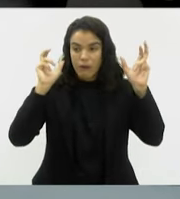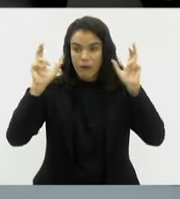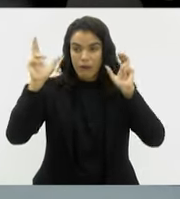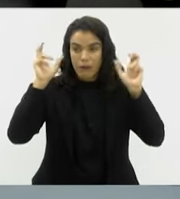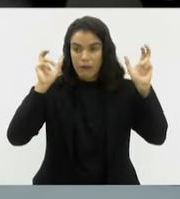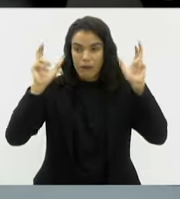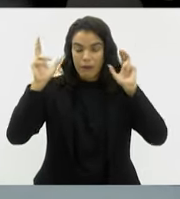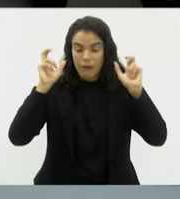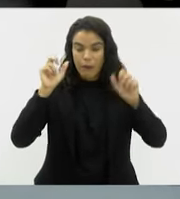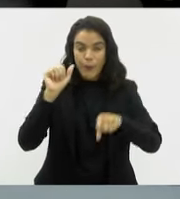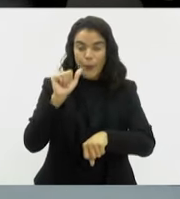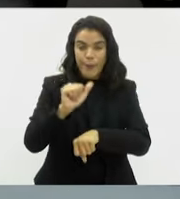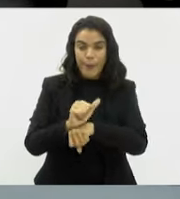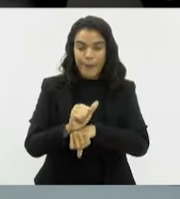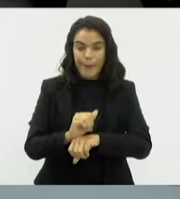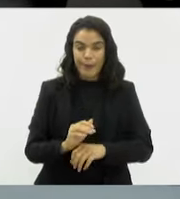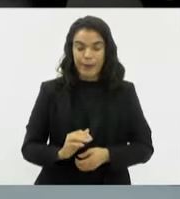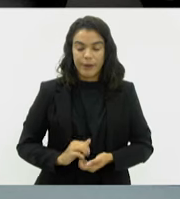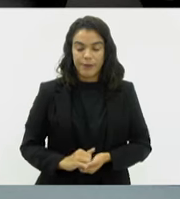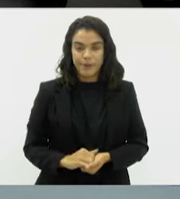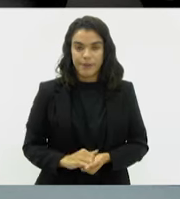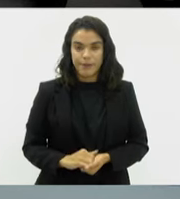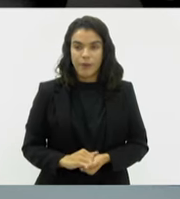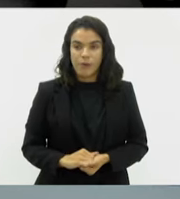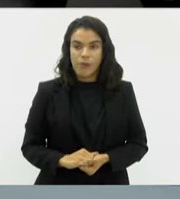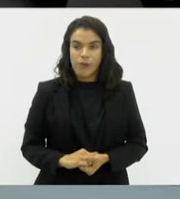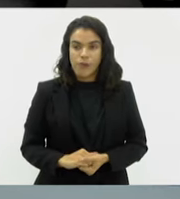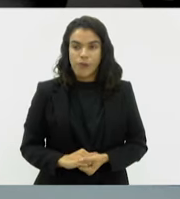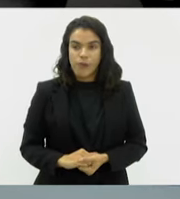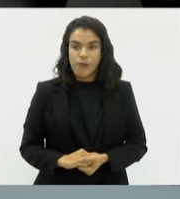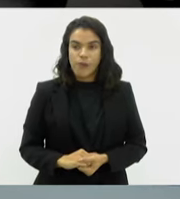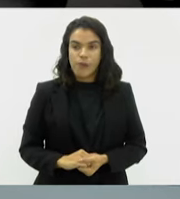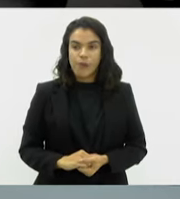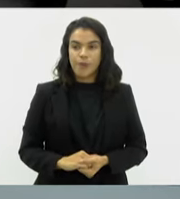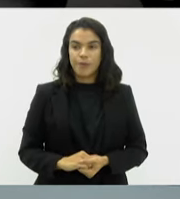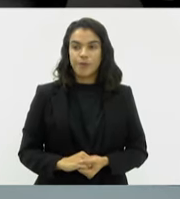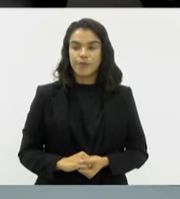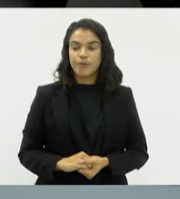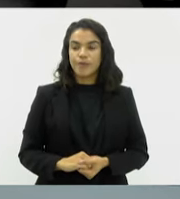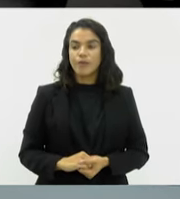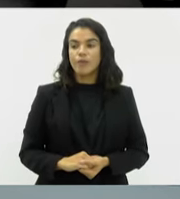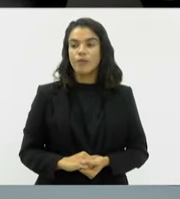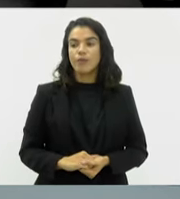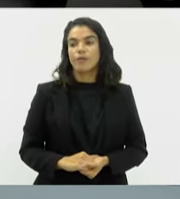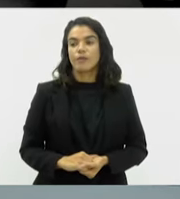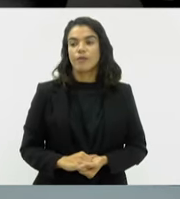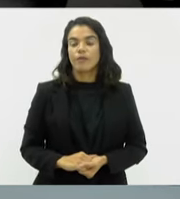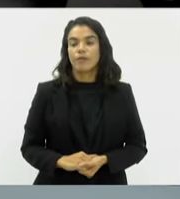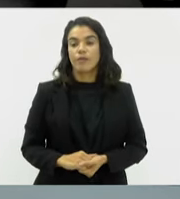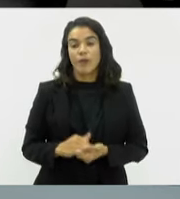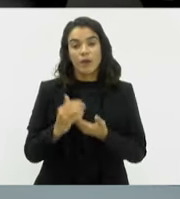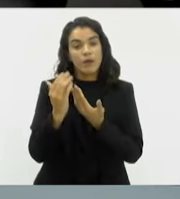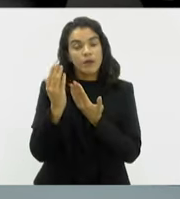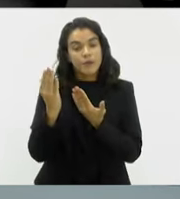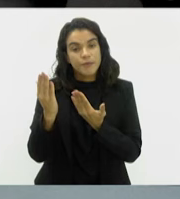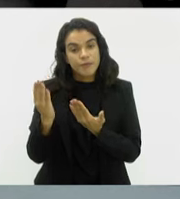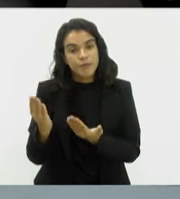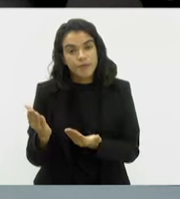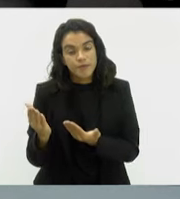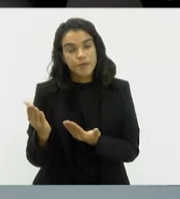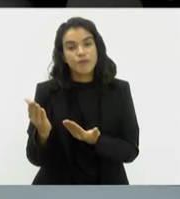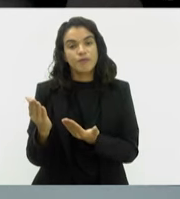Ele não para, né? Bom, mas o que eu queria sugerir é que Vossa Excelência